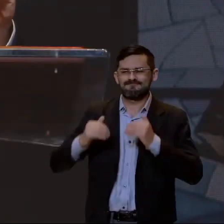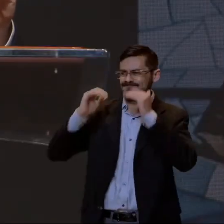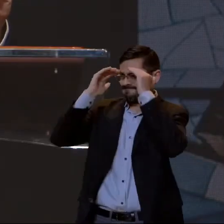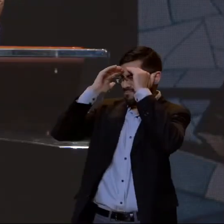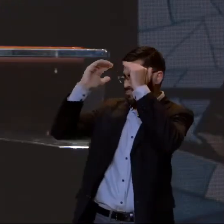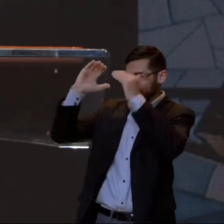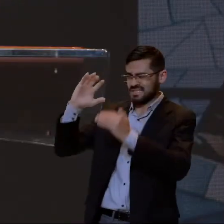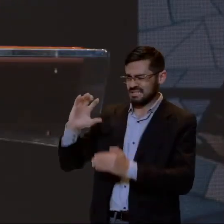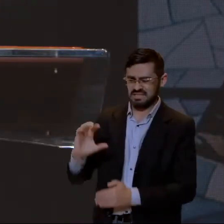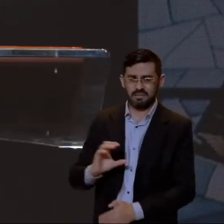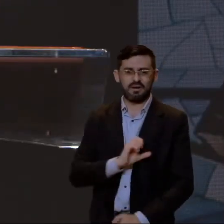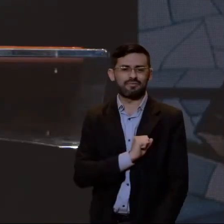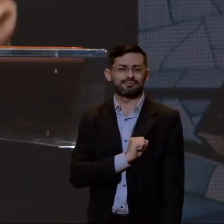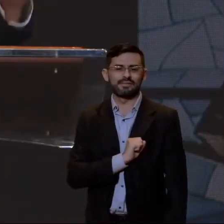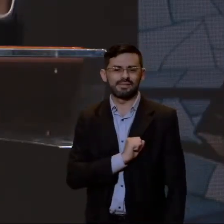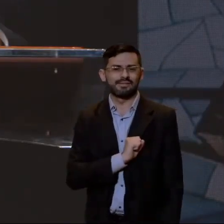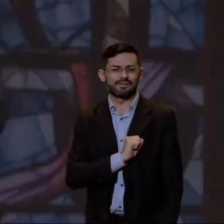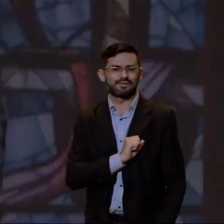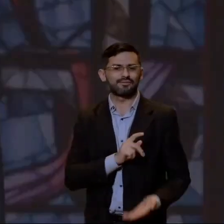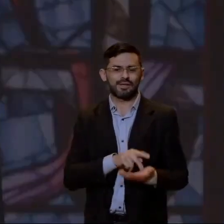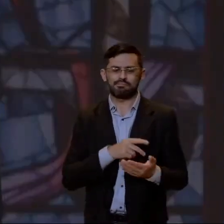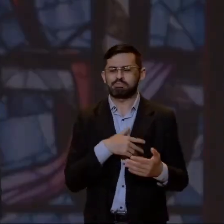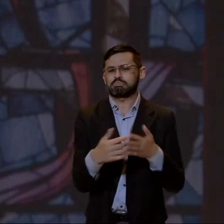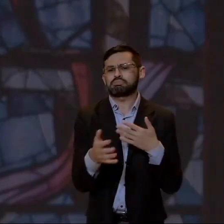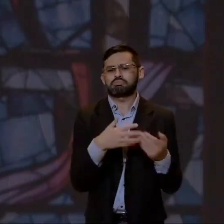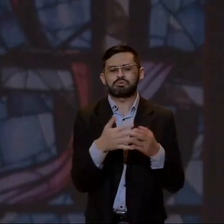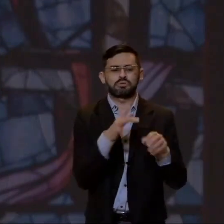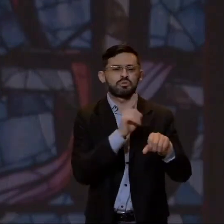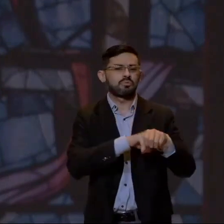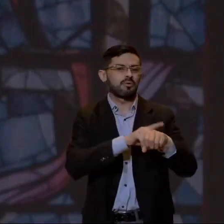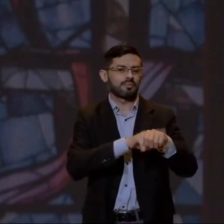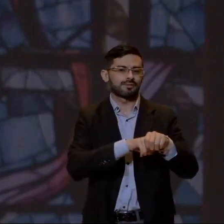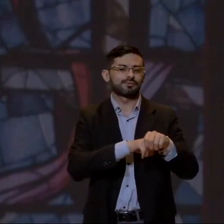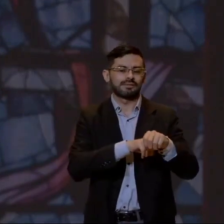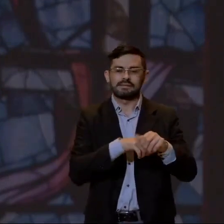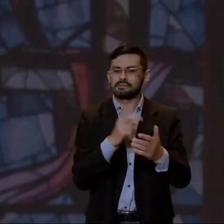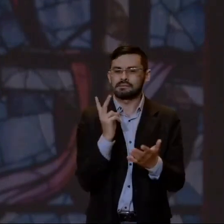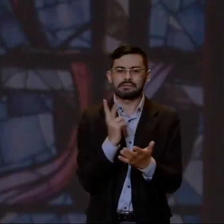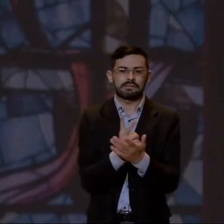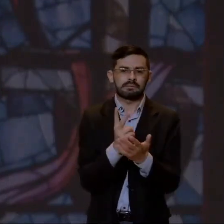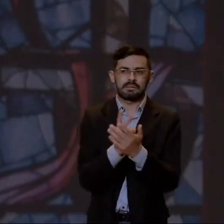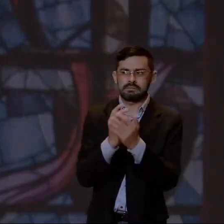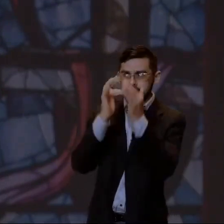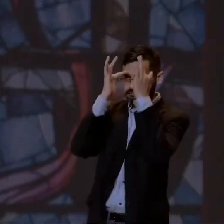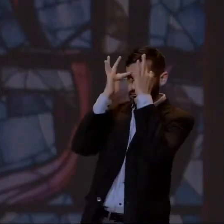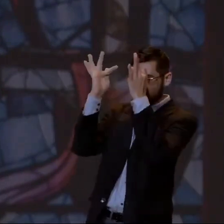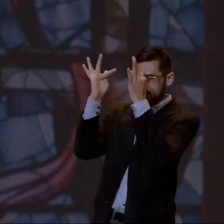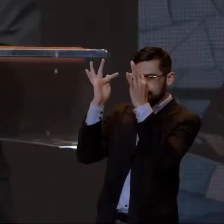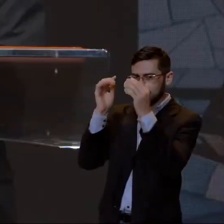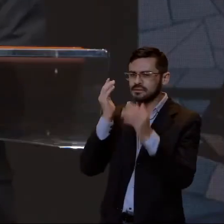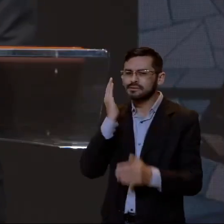não dependia das circunstâncias. Sabe por quê?